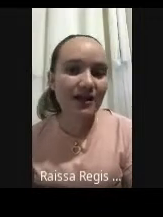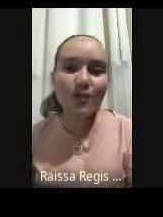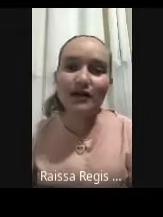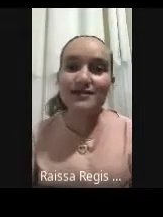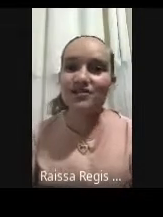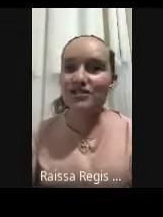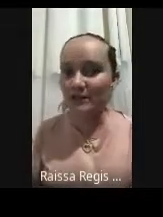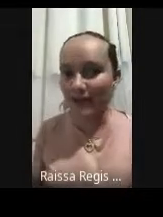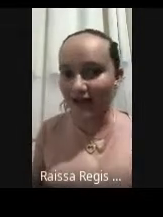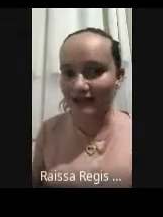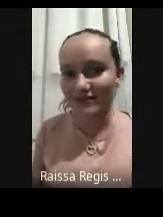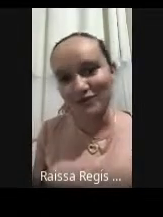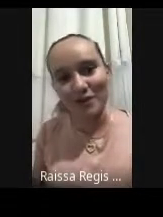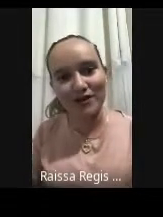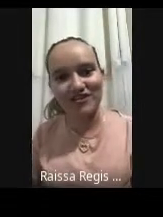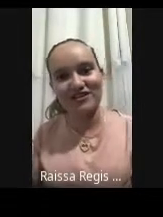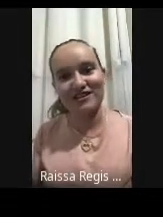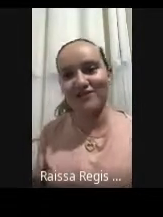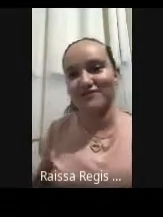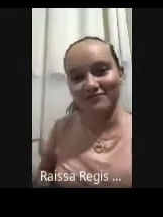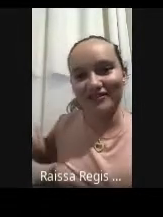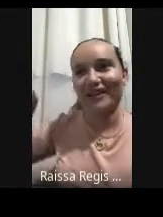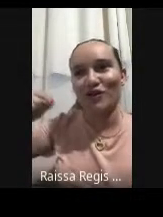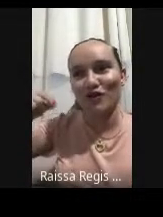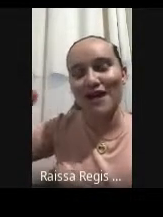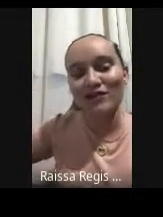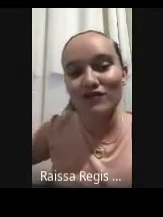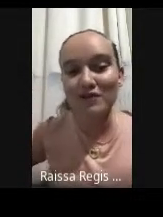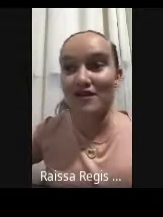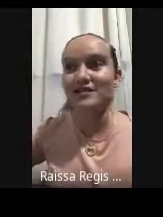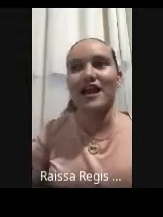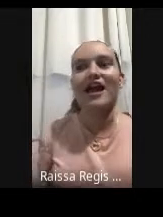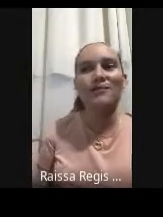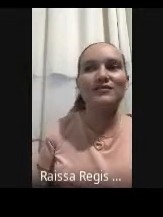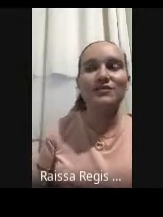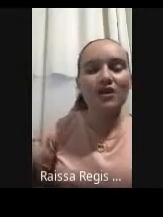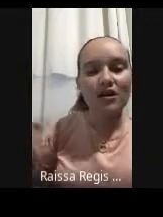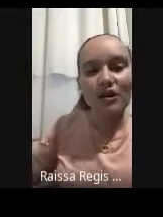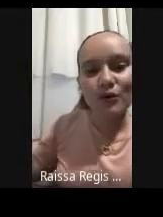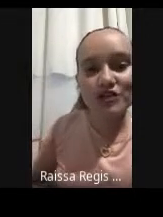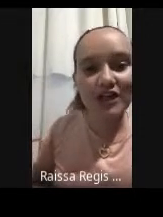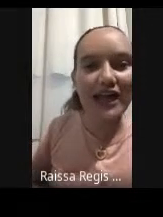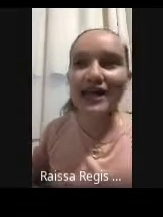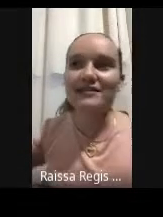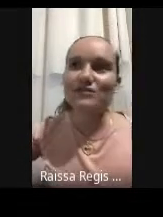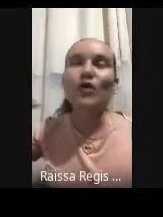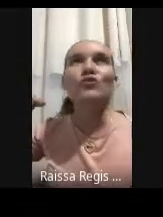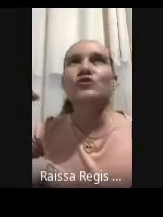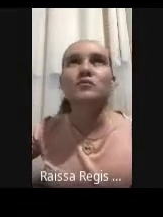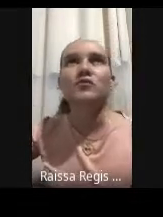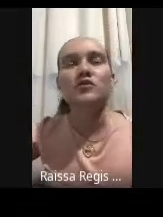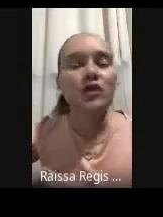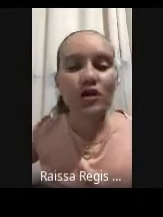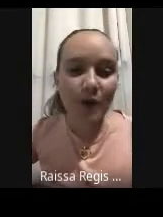e que não podem ser desrespeitadas. Não é porque a gente escreve, né, no alfabeto que você vai falar assim, ah, mas os chineses ou